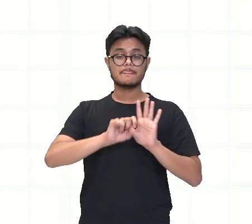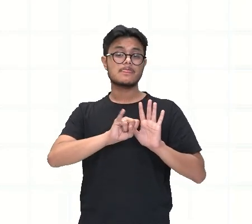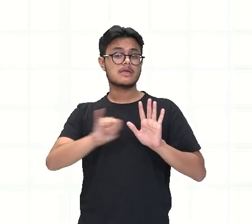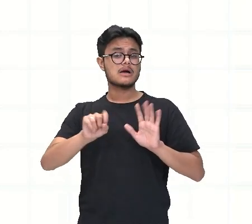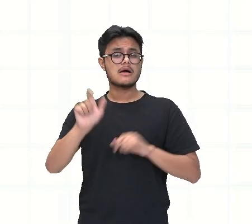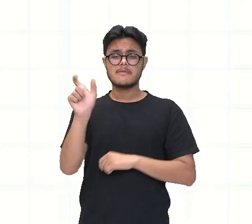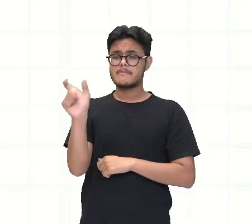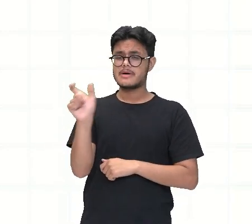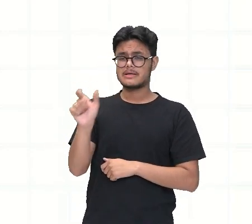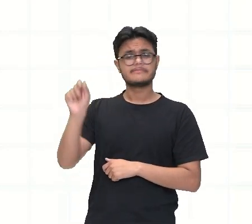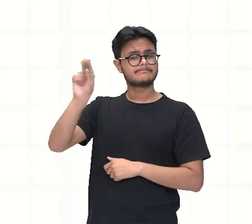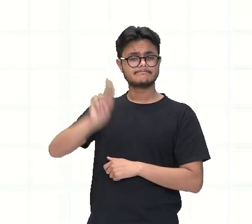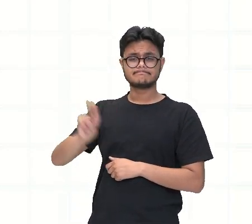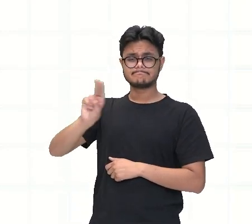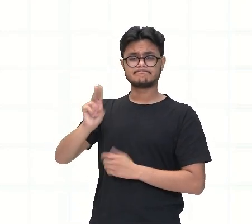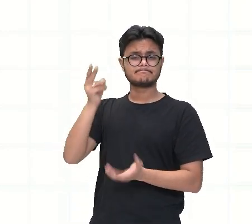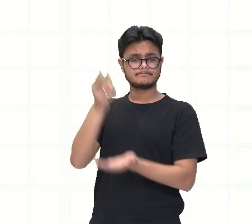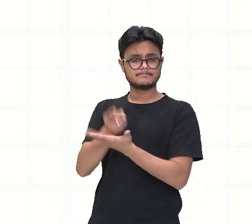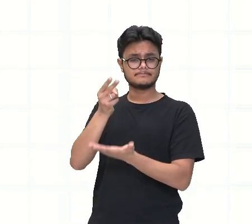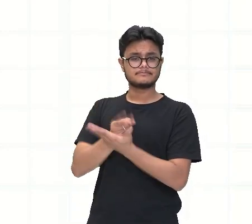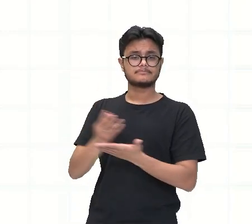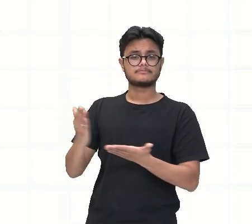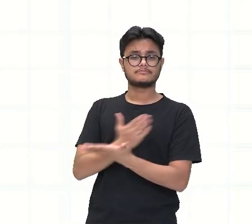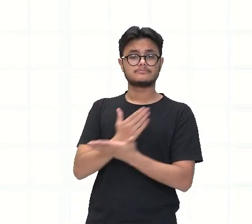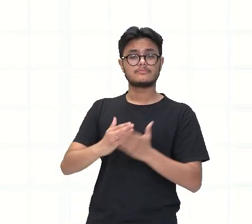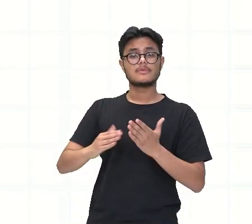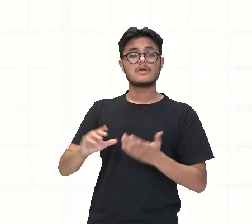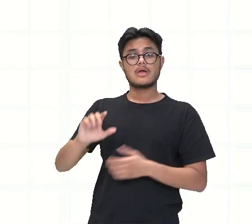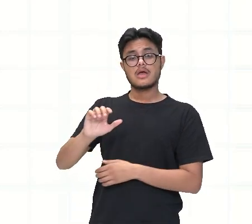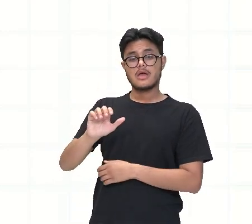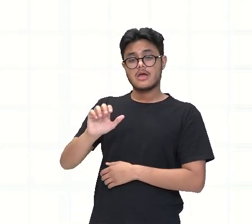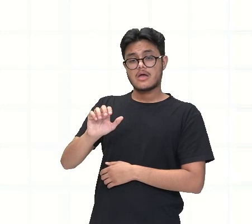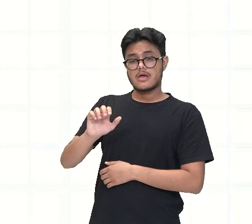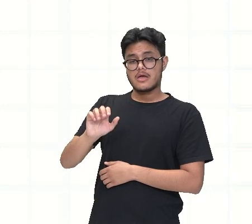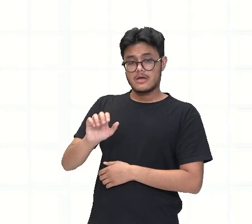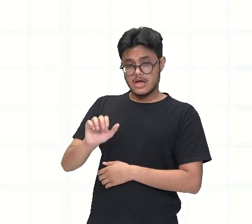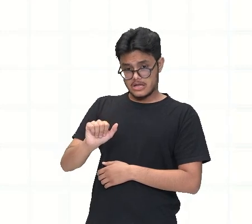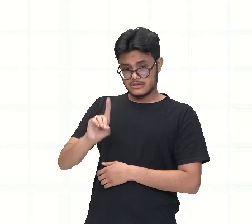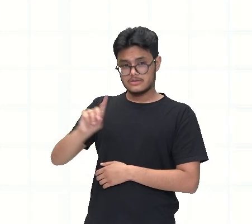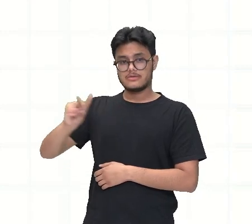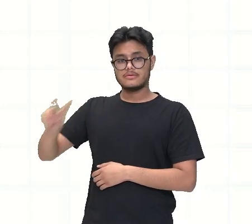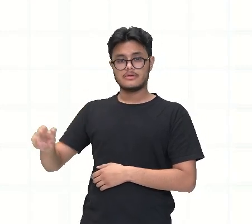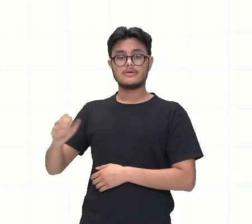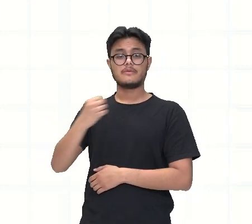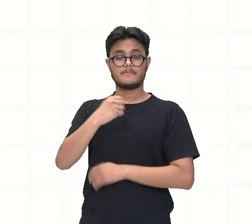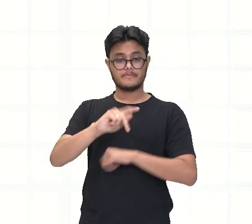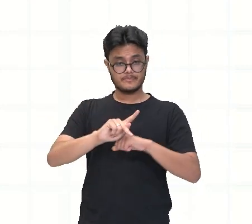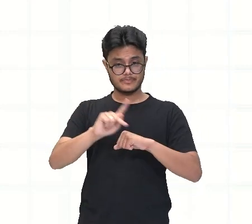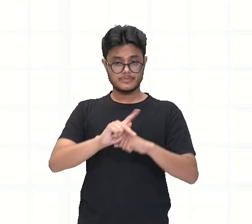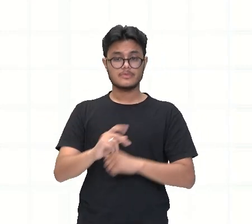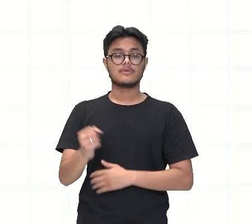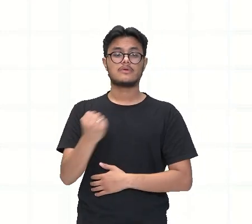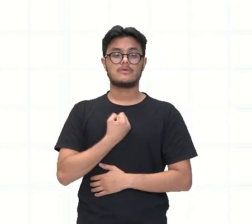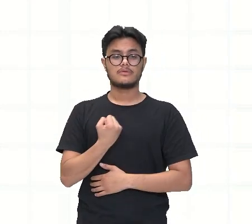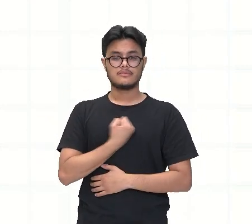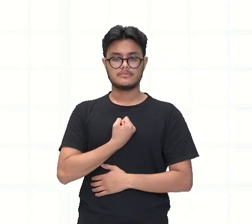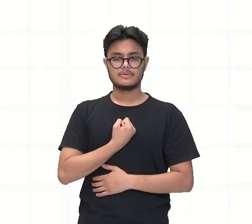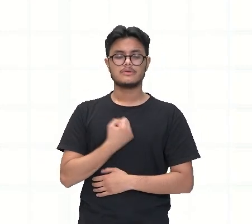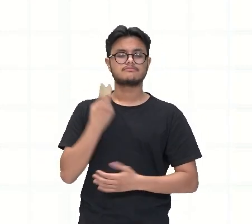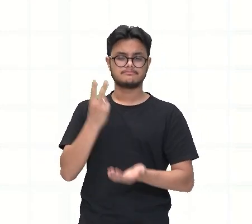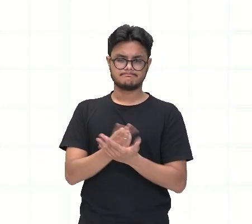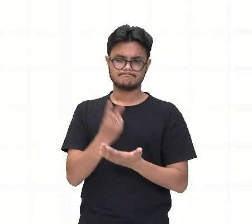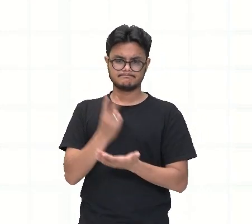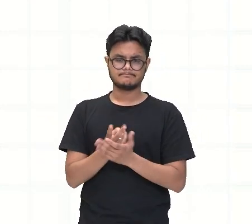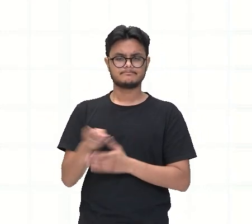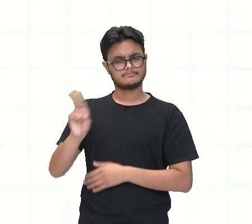atuam nesse processo são os artigos, advérbios, pronomes e numerais. Os pronomes a gente vê muito,